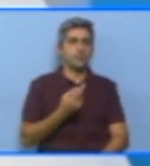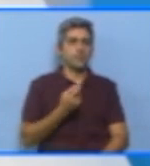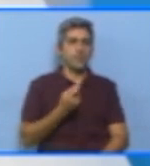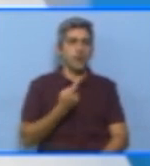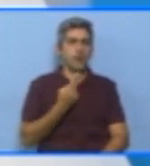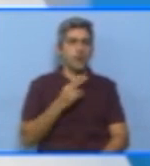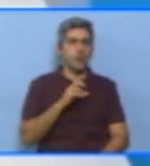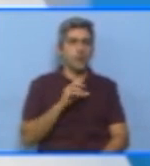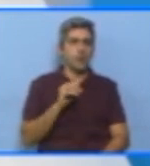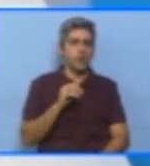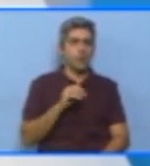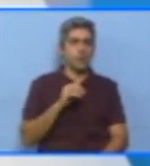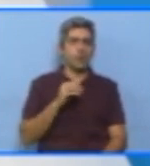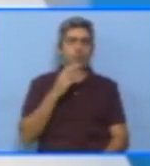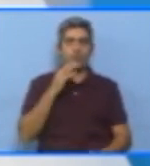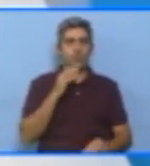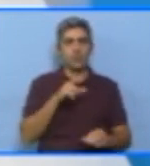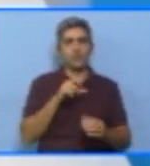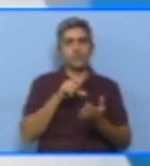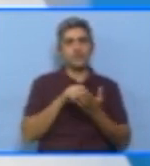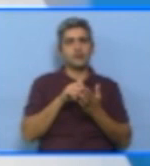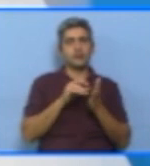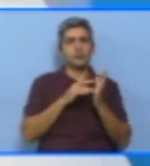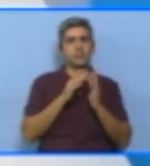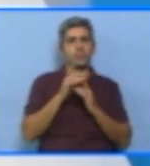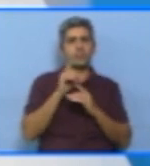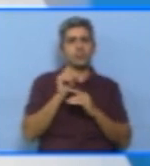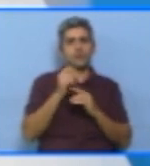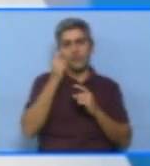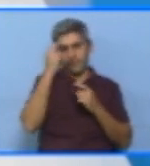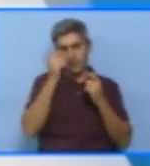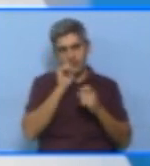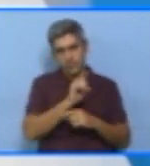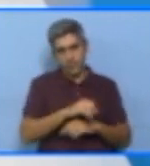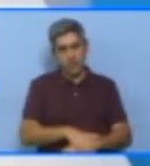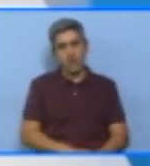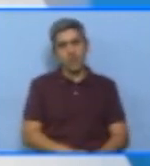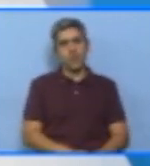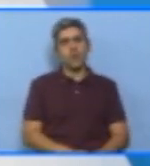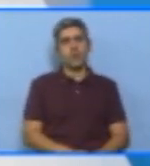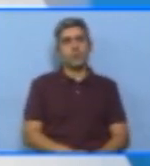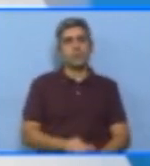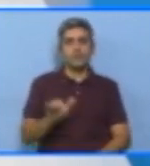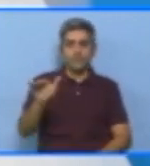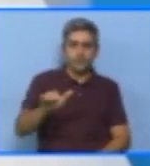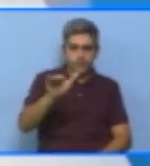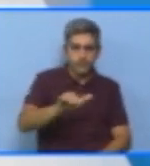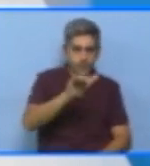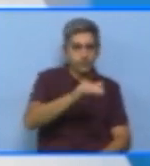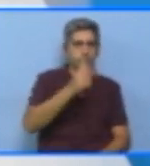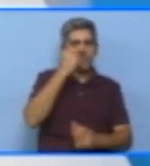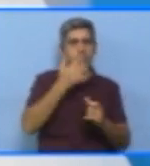naturalmente, partindo daquilo que é a centralidade cristológica da sua reflexão, interpelar os crentes